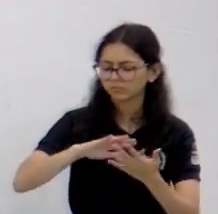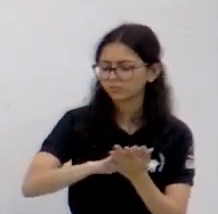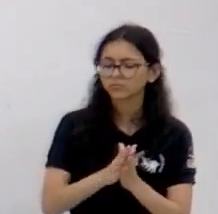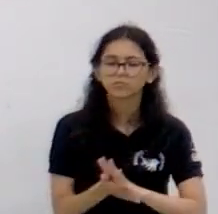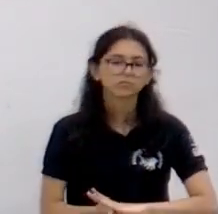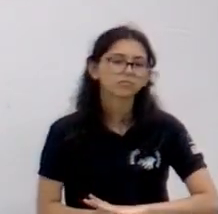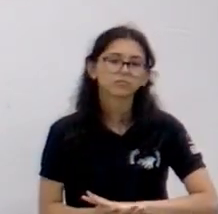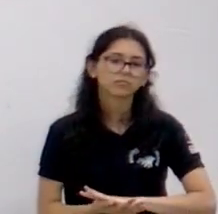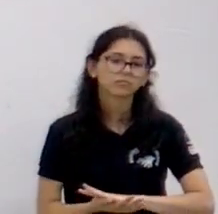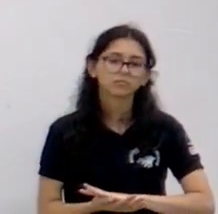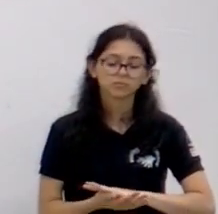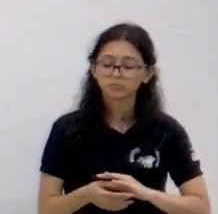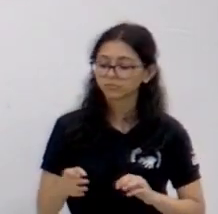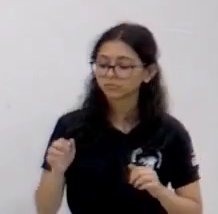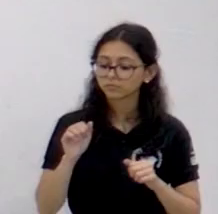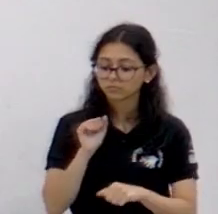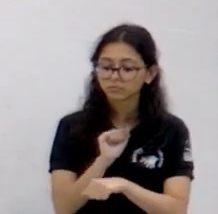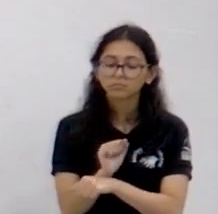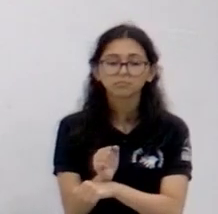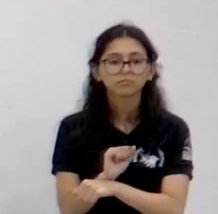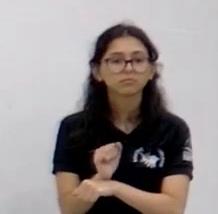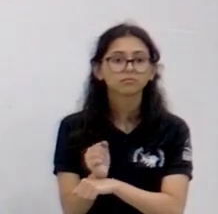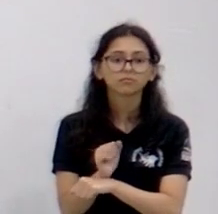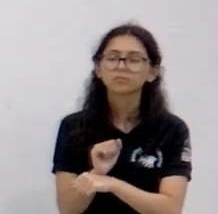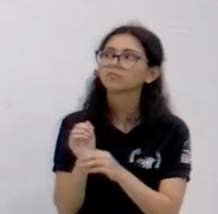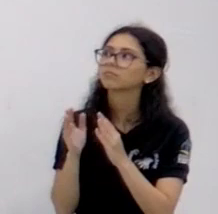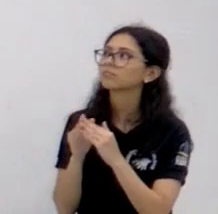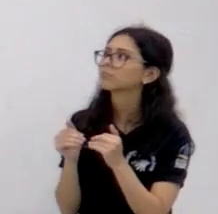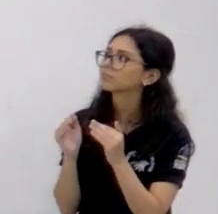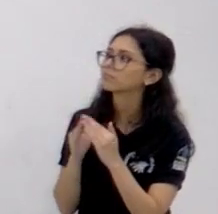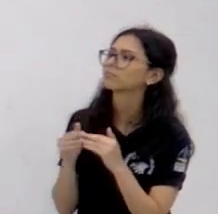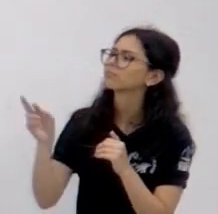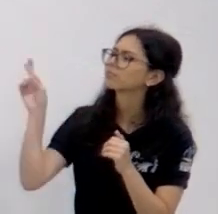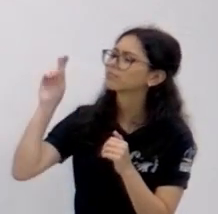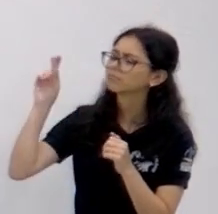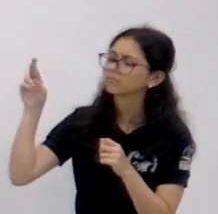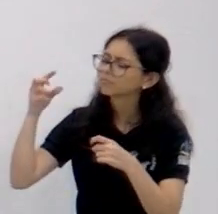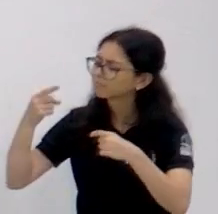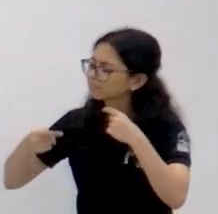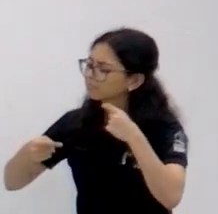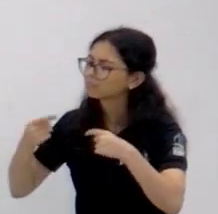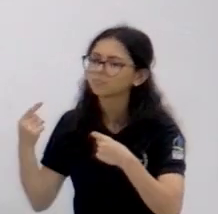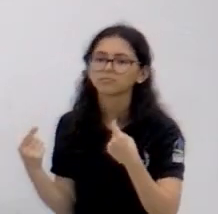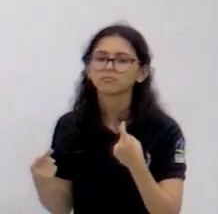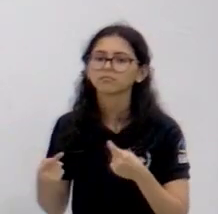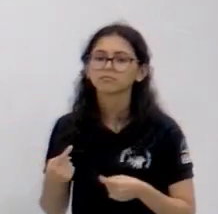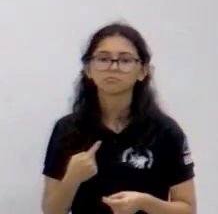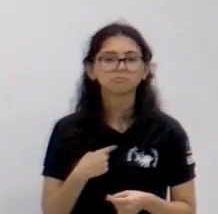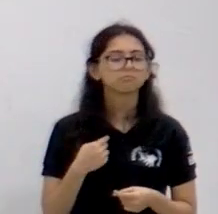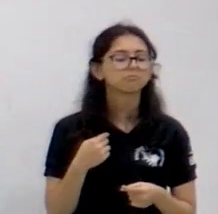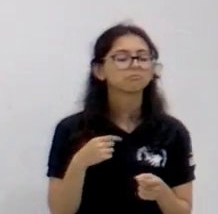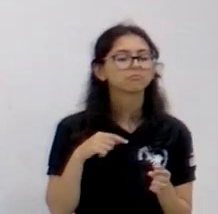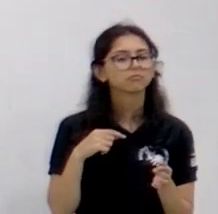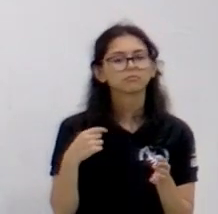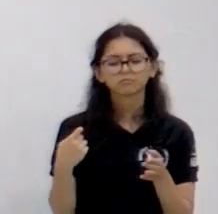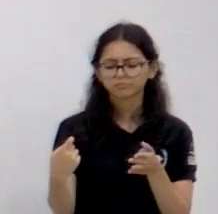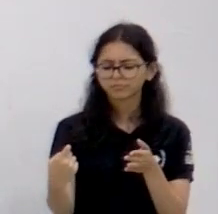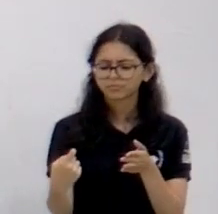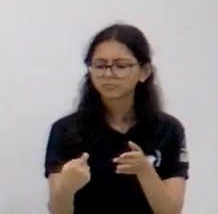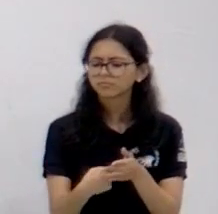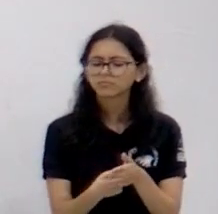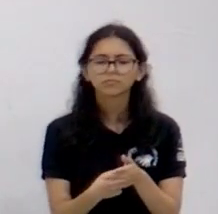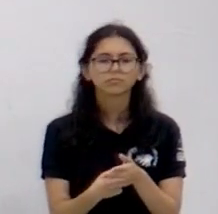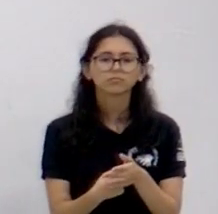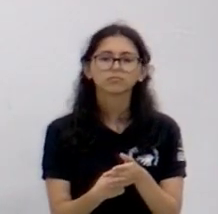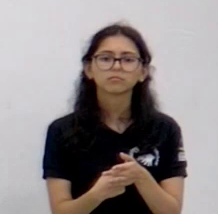negociação com Deus. Eu fico olhando assim: Senhor, será que eu teria essa ousadia? Senhor, essa cirurgia não